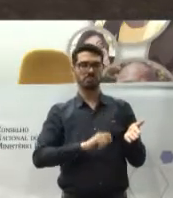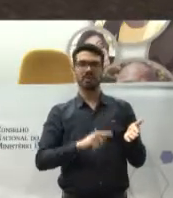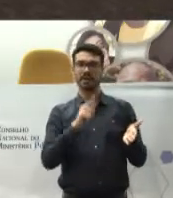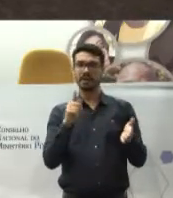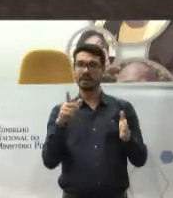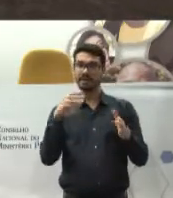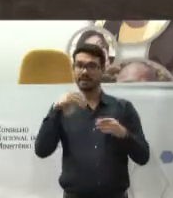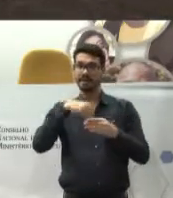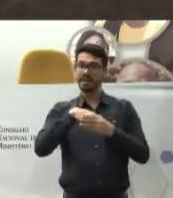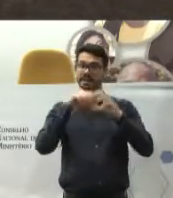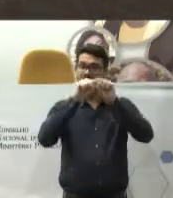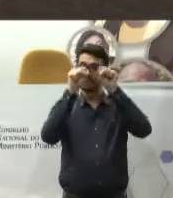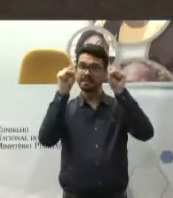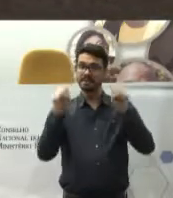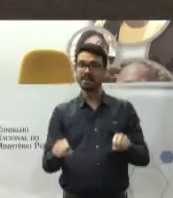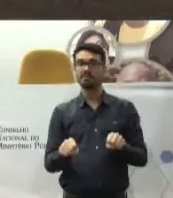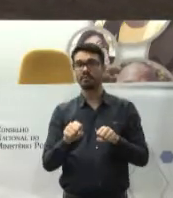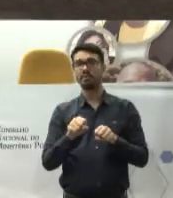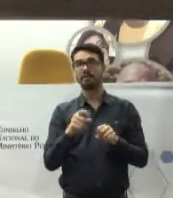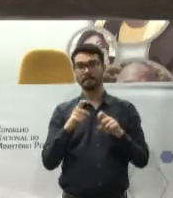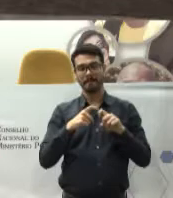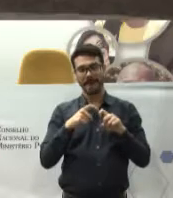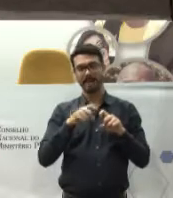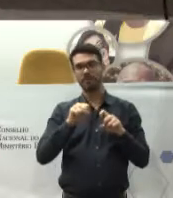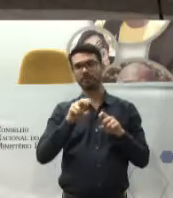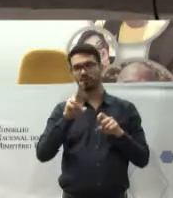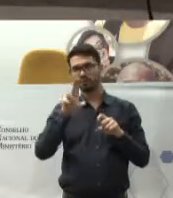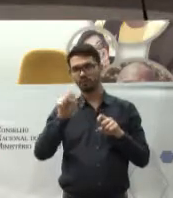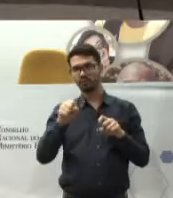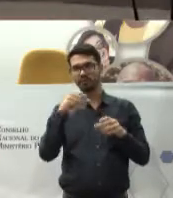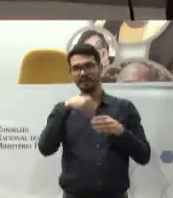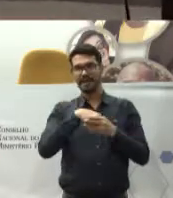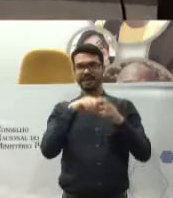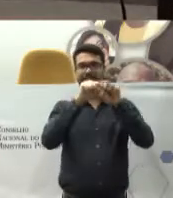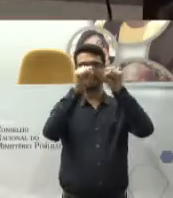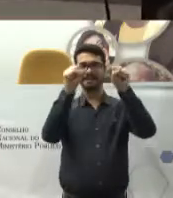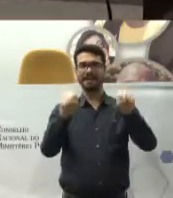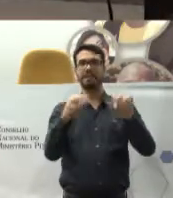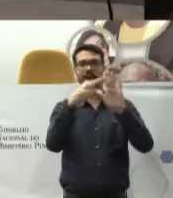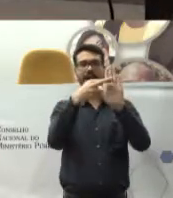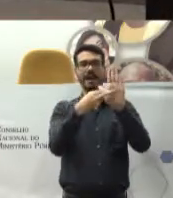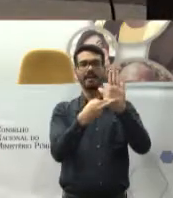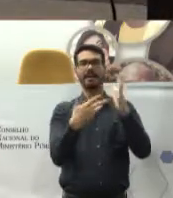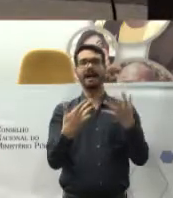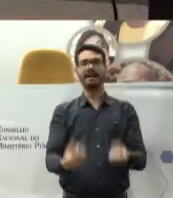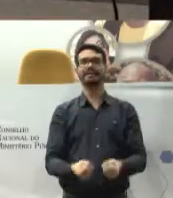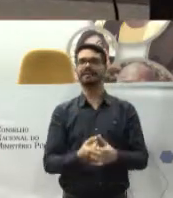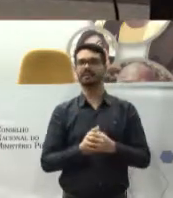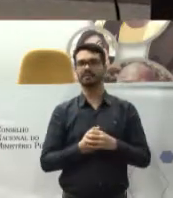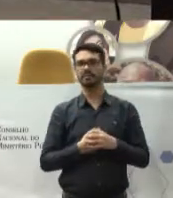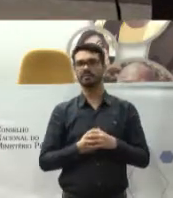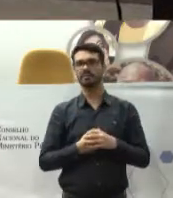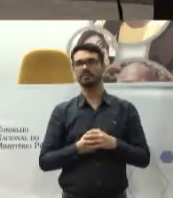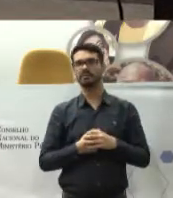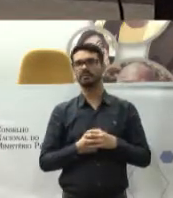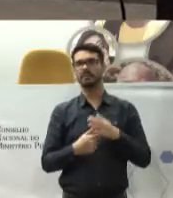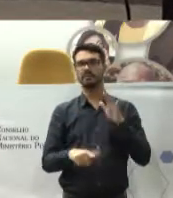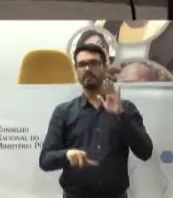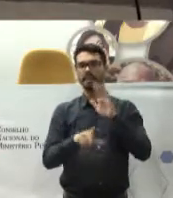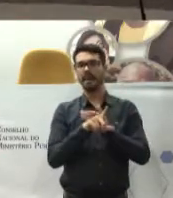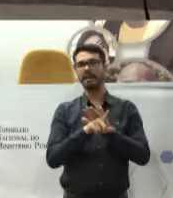num sistema, o médico do SUS está inserido num sistema e ele está submetido a regras que estão previstas em